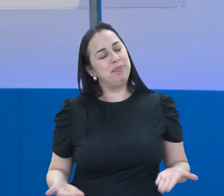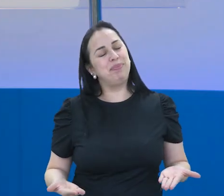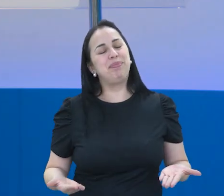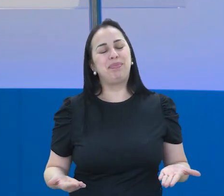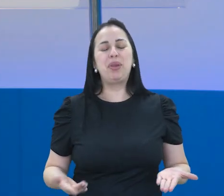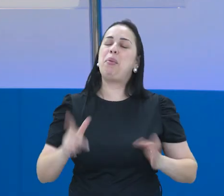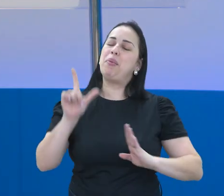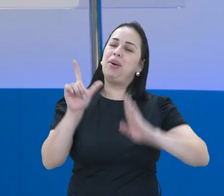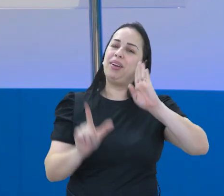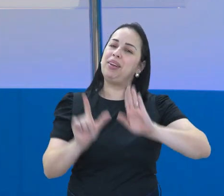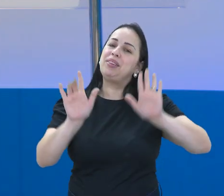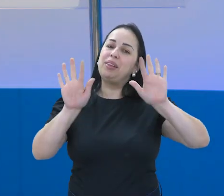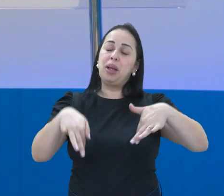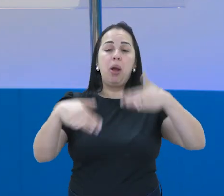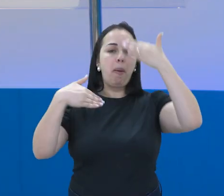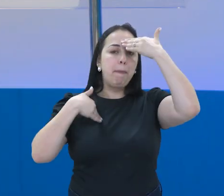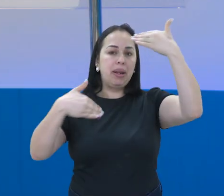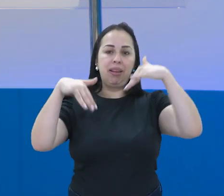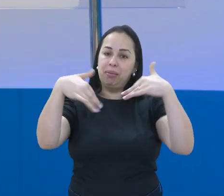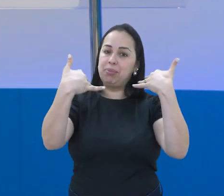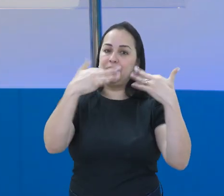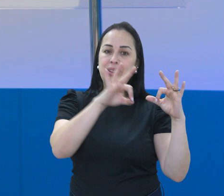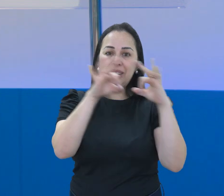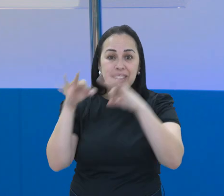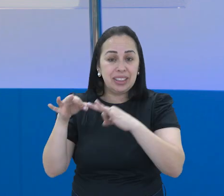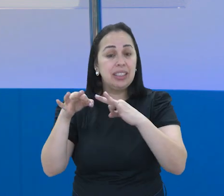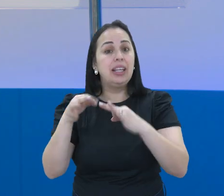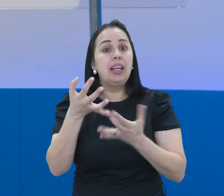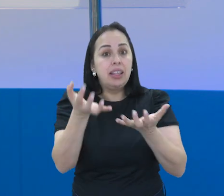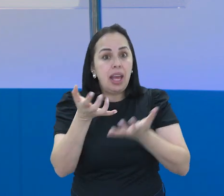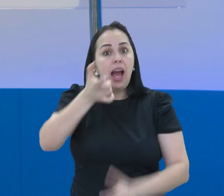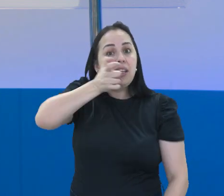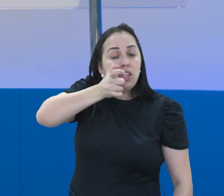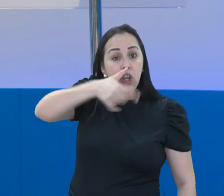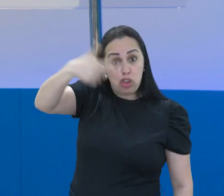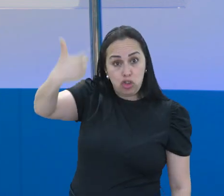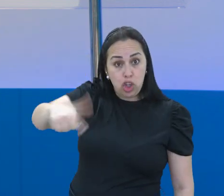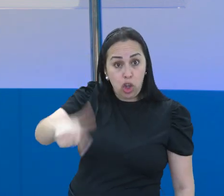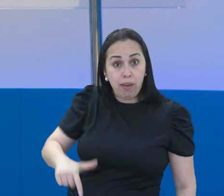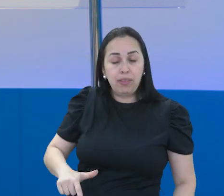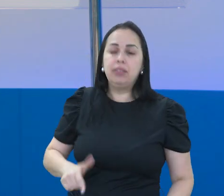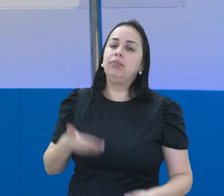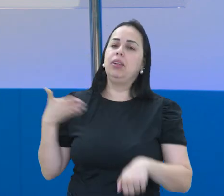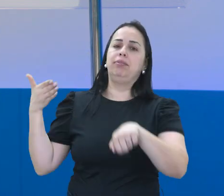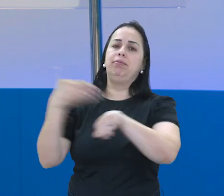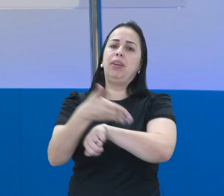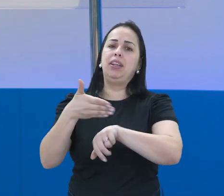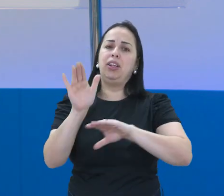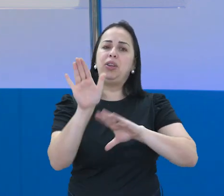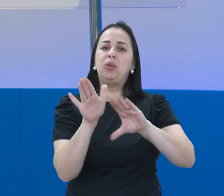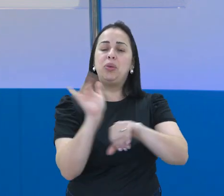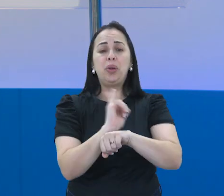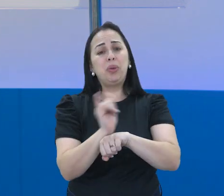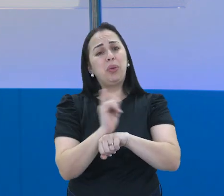É isso, pessoal. O boletim termina aqui. Muito obrigada pela companhia. Se quiser rever as reportagens, basta